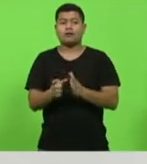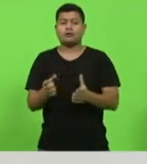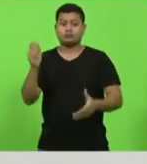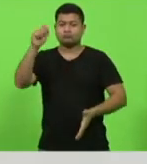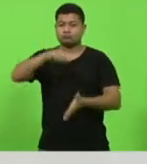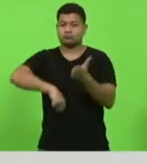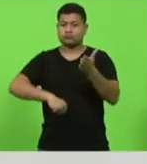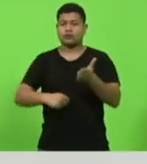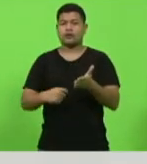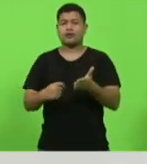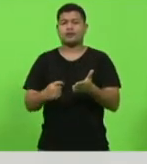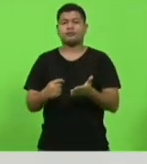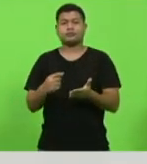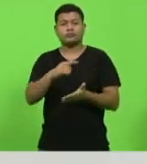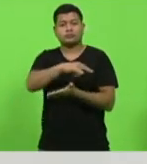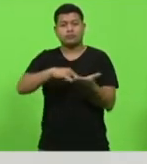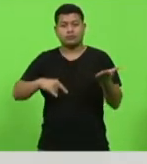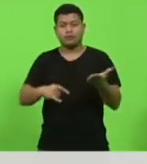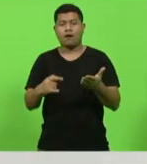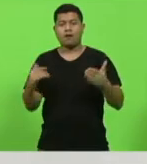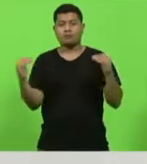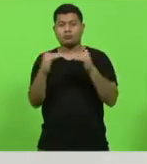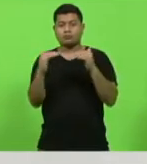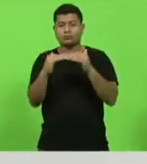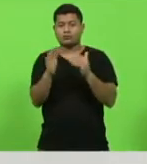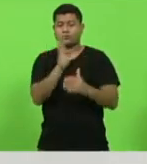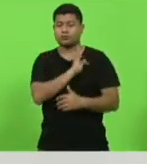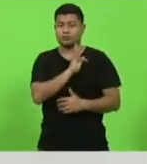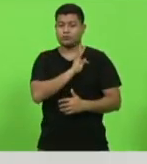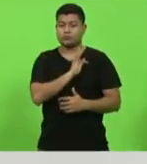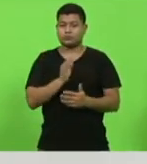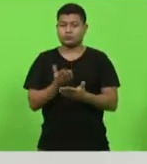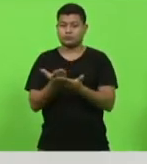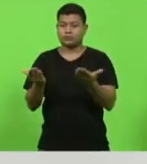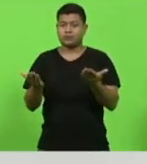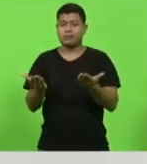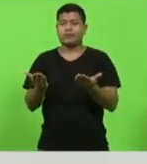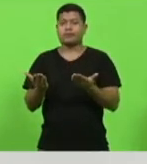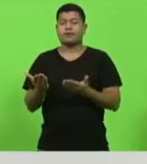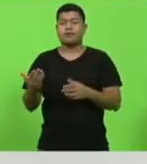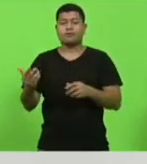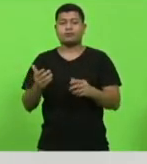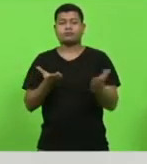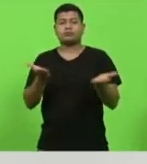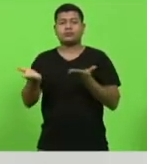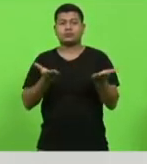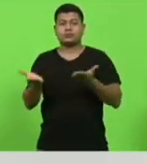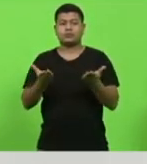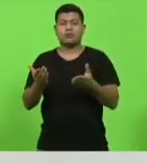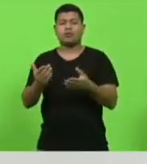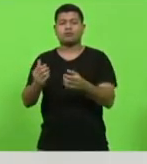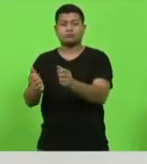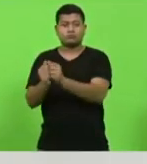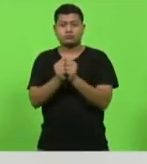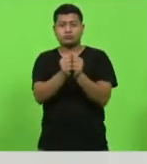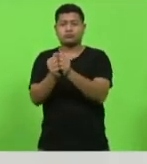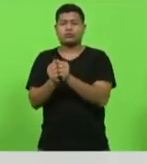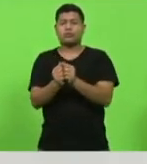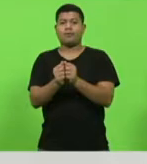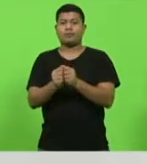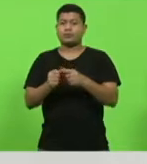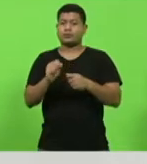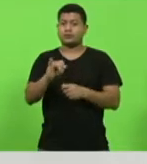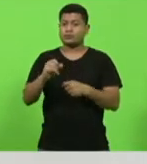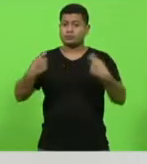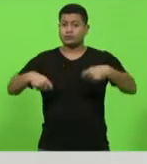do termo de cooperação técnica para realização de procedimentos licitatórios em conjunto quando identificadas as necessidades